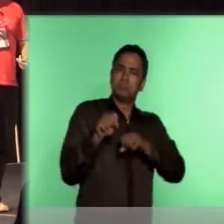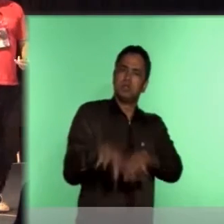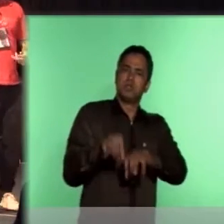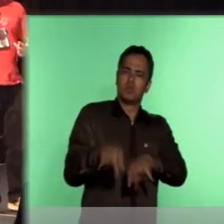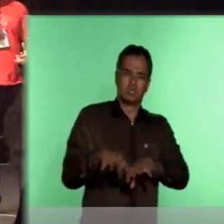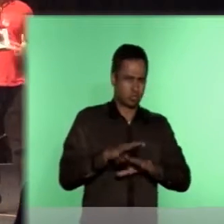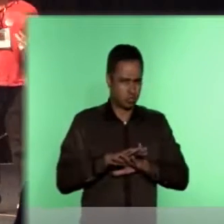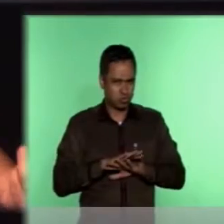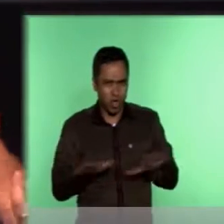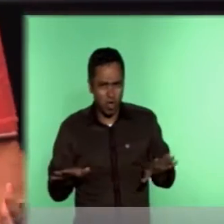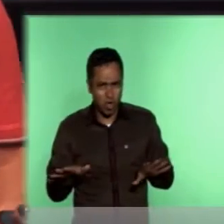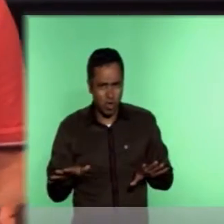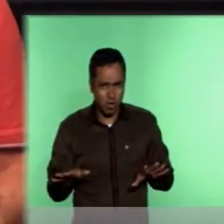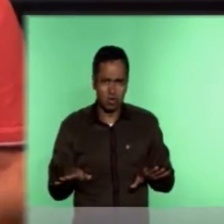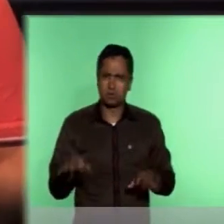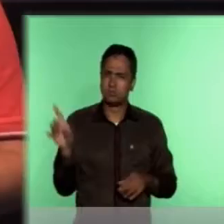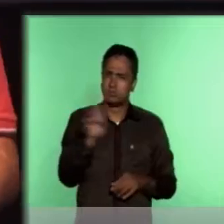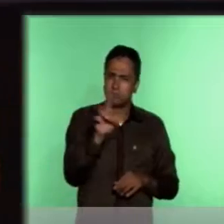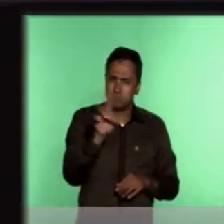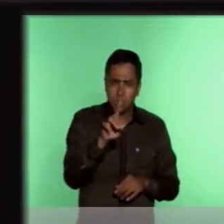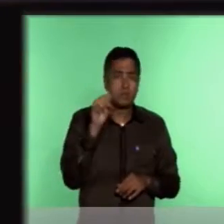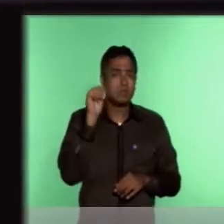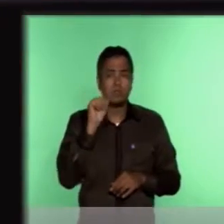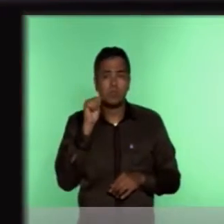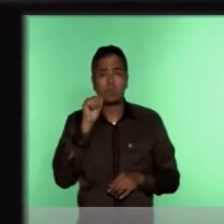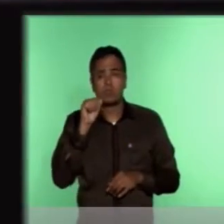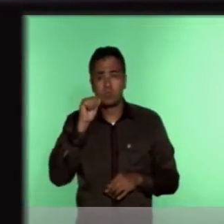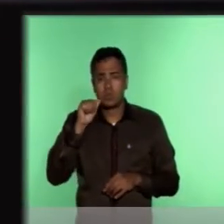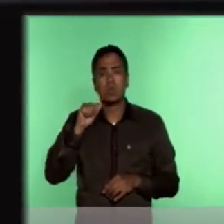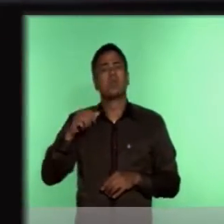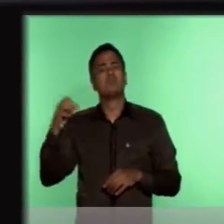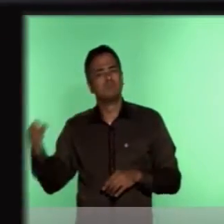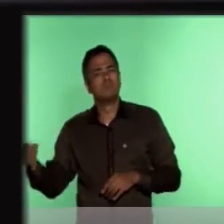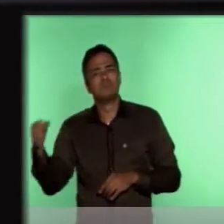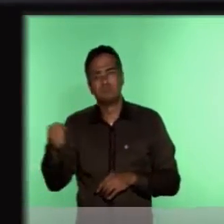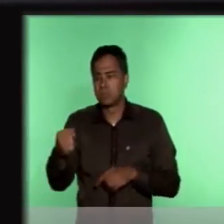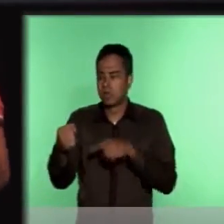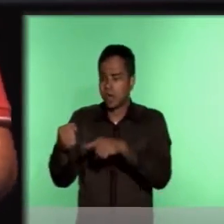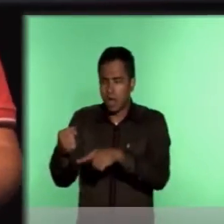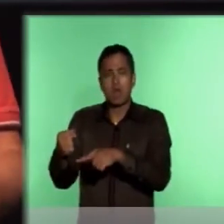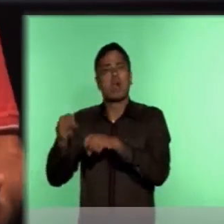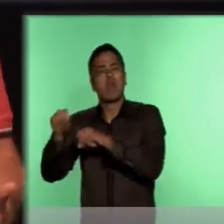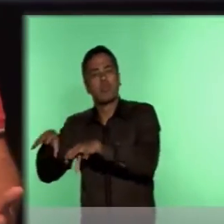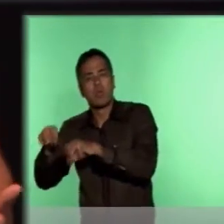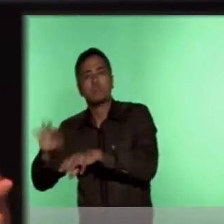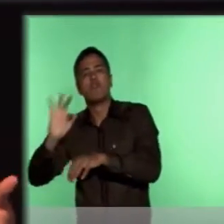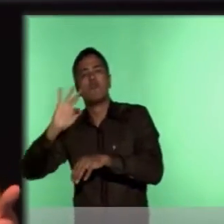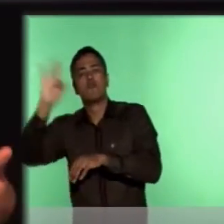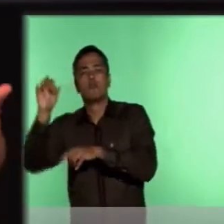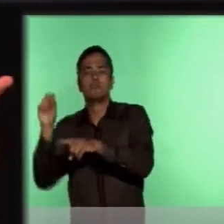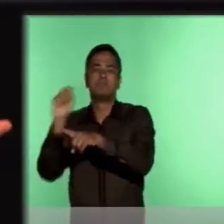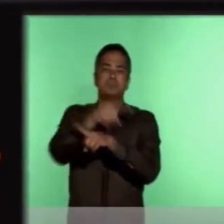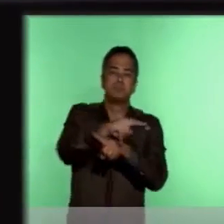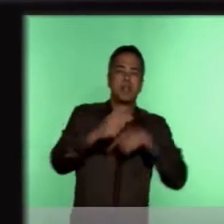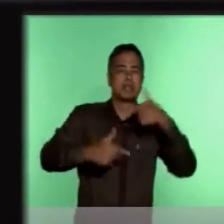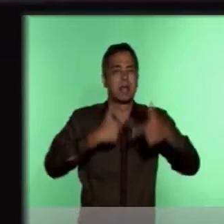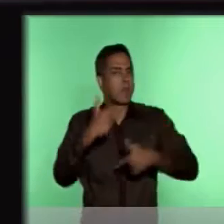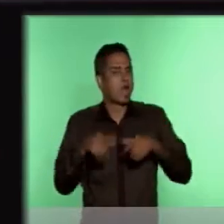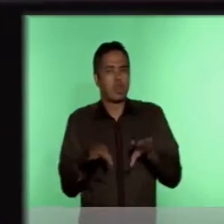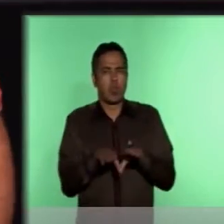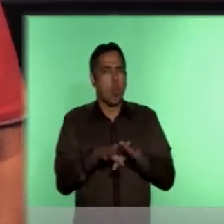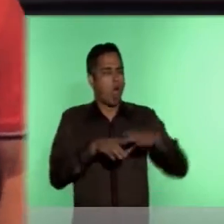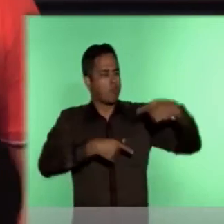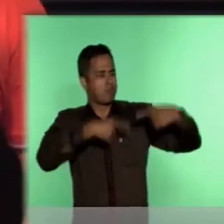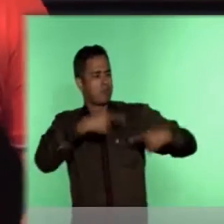educação garanta às mulheres uma condição justa de competição no mercado de trabalho, ou de ingresso no mercado de